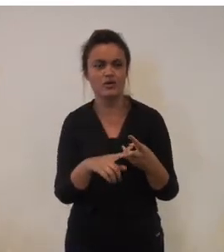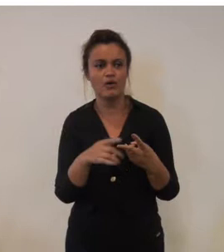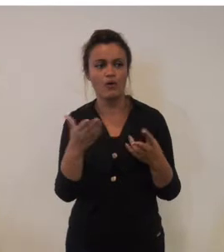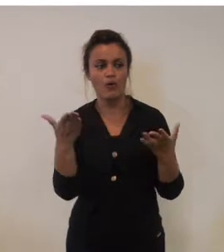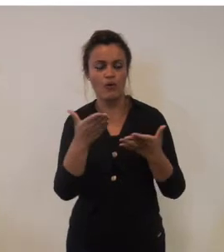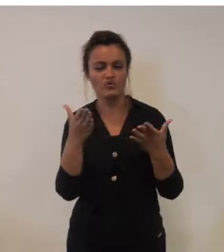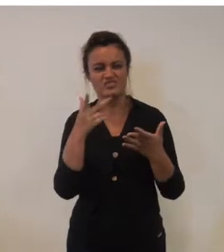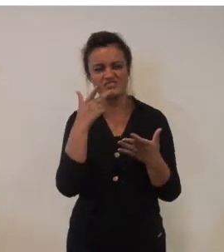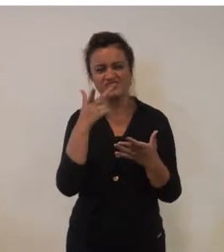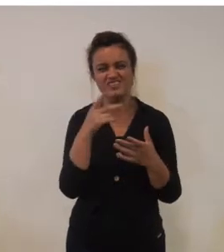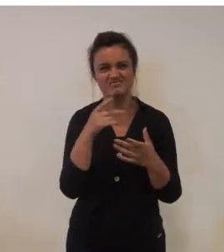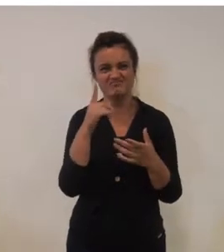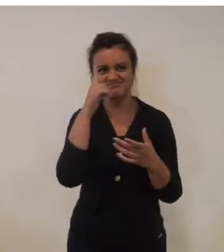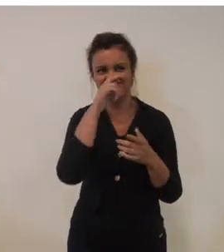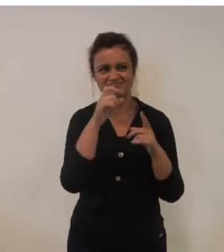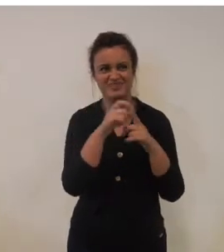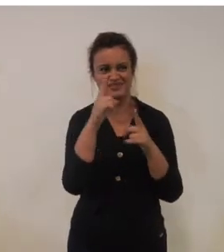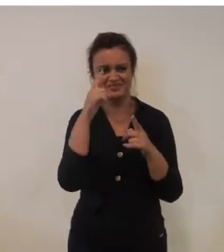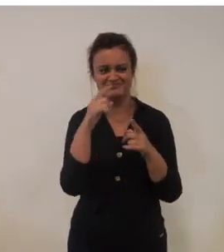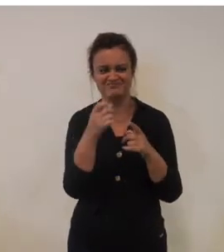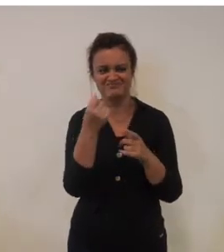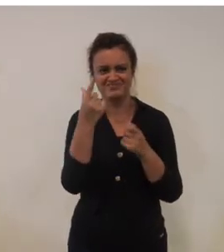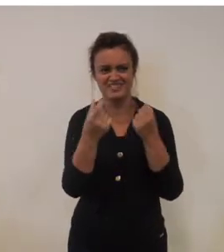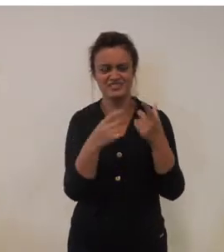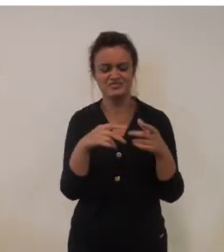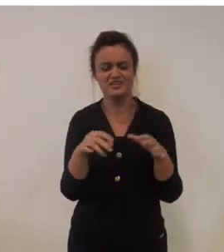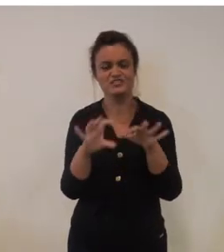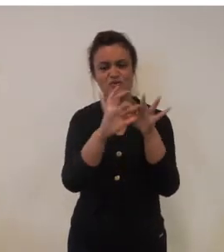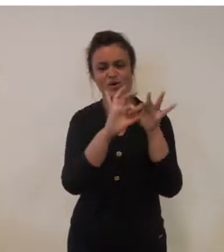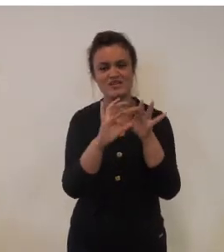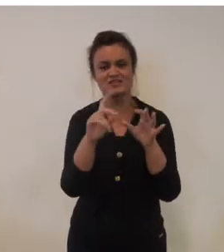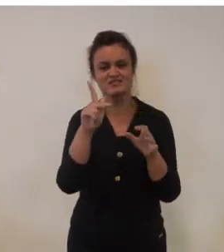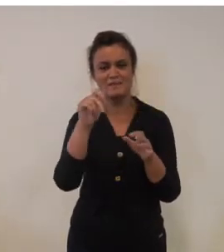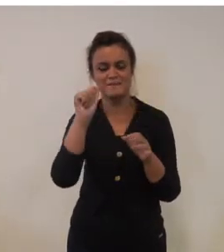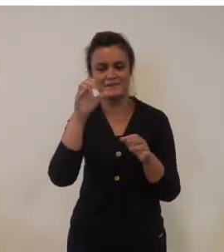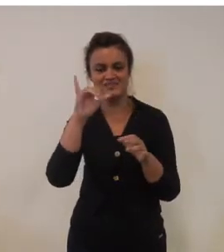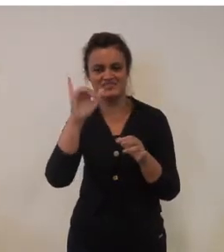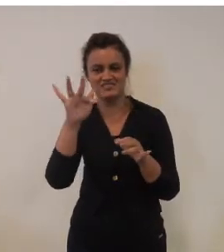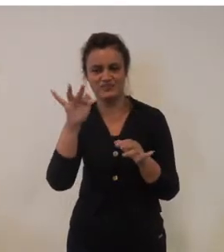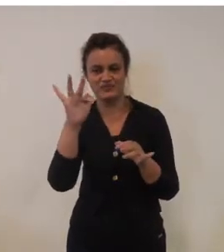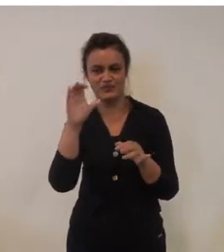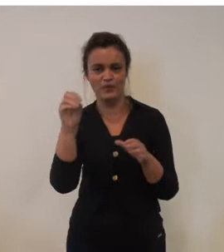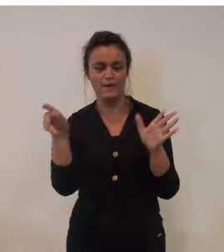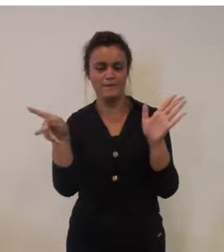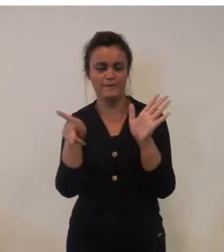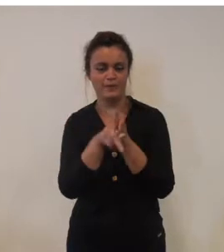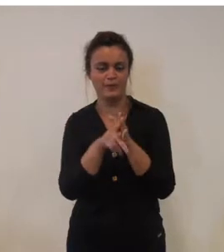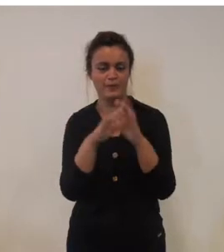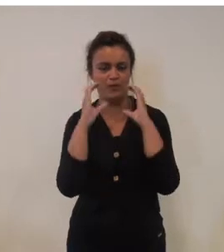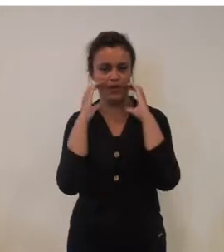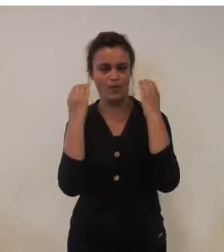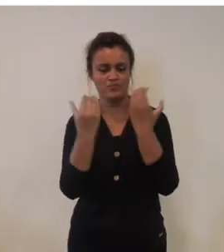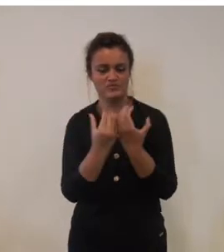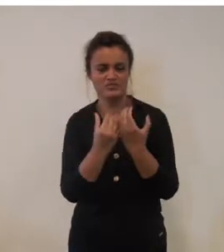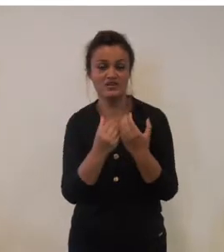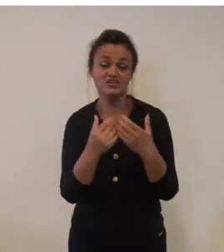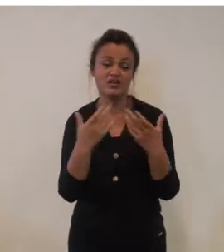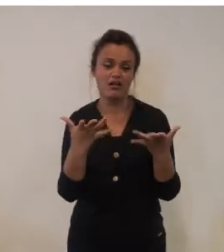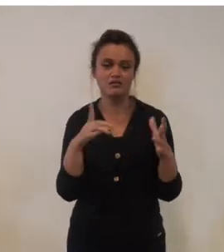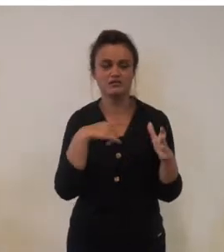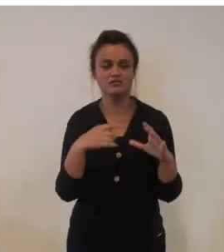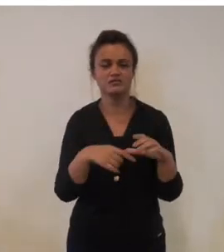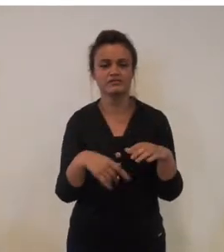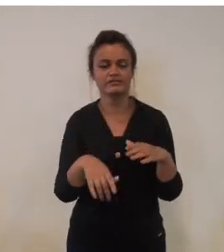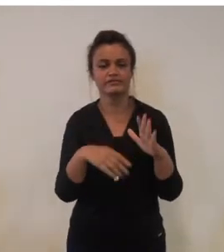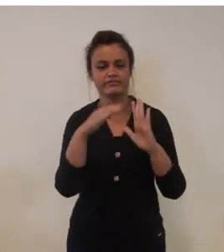hoje em dia é raramente falada, já se fala mais na Aliança do Pacífico, do próprio da comunidade, ainda que existe toda uma institucionalidade ainda